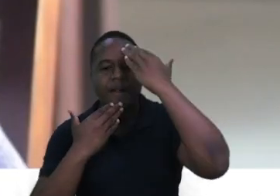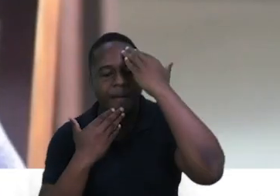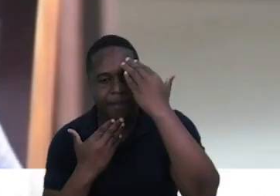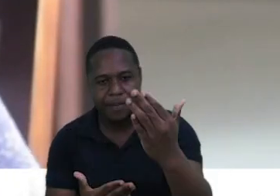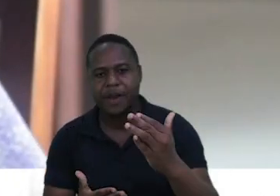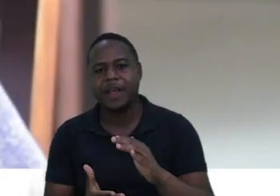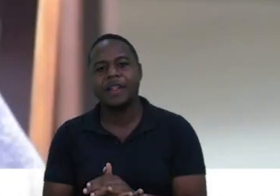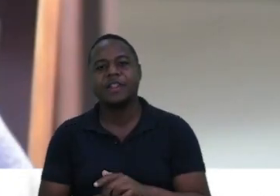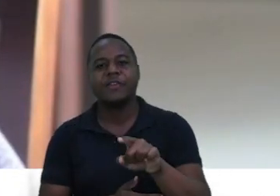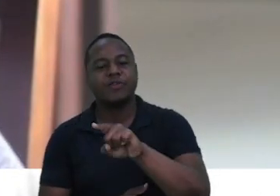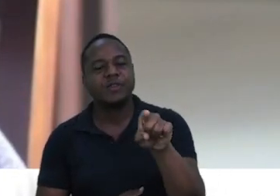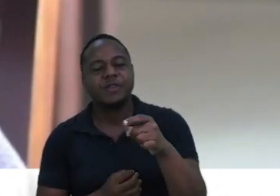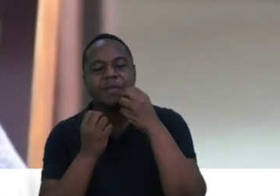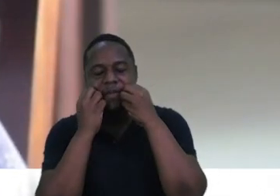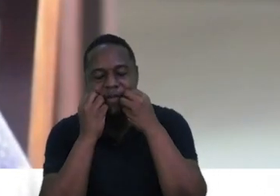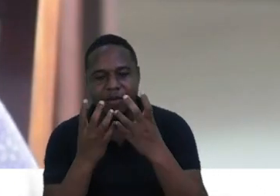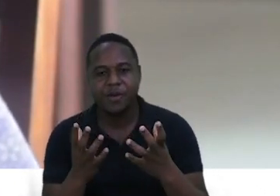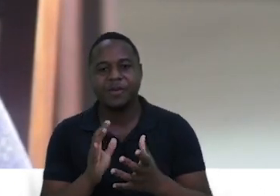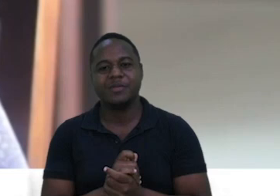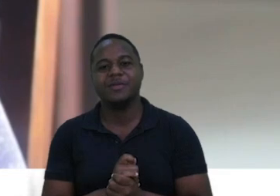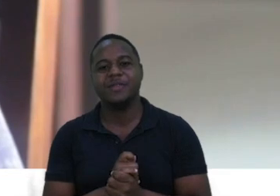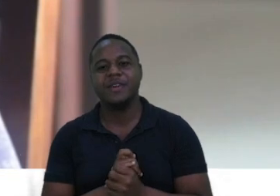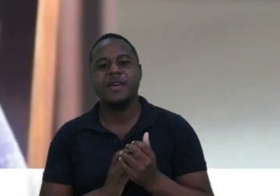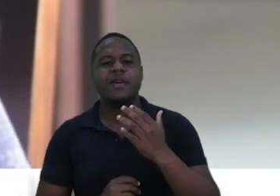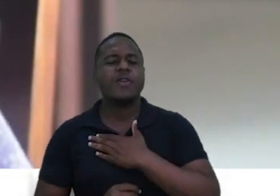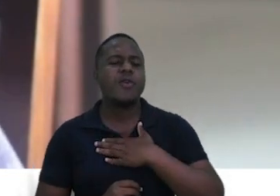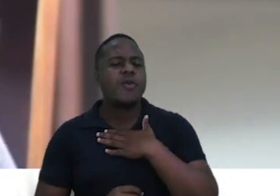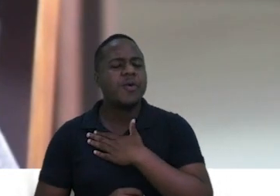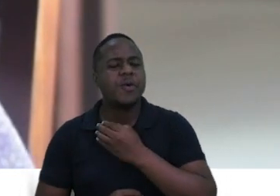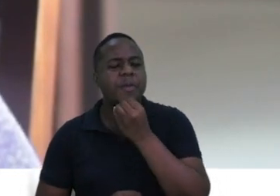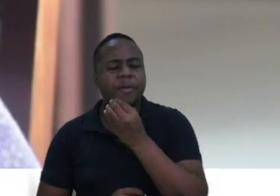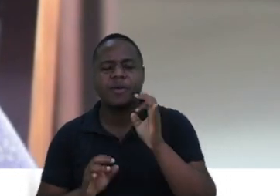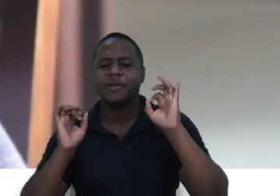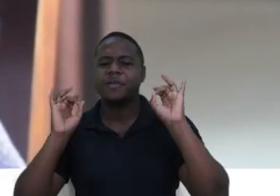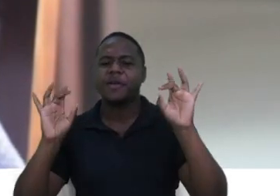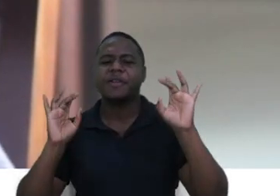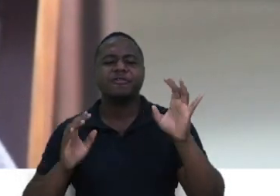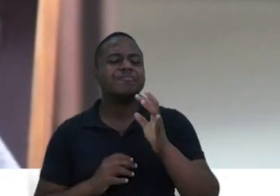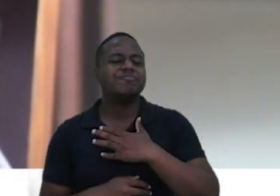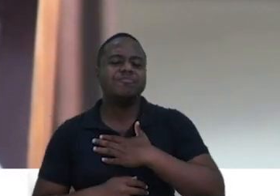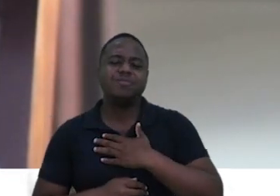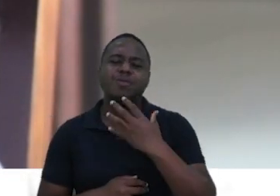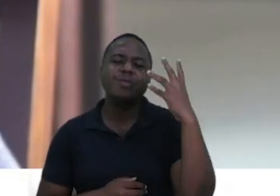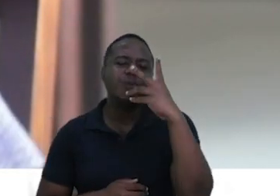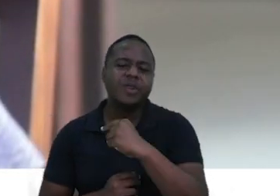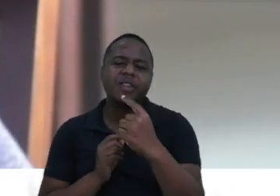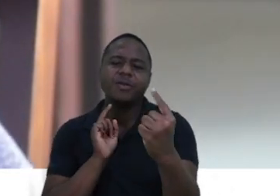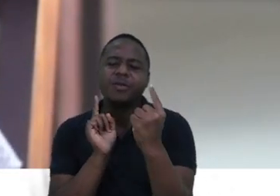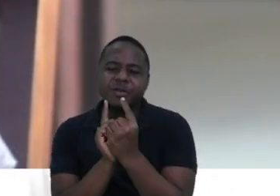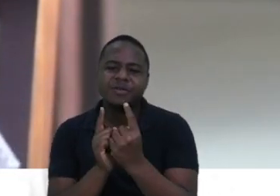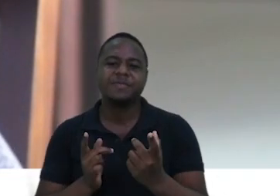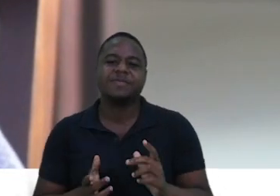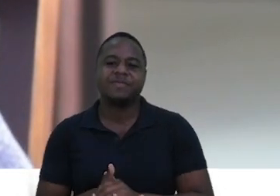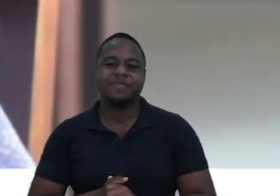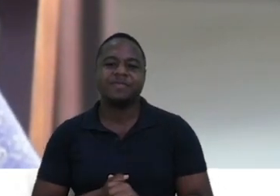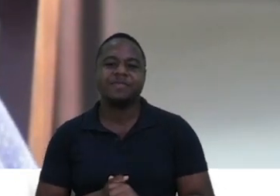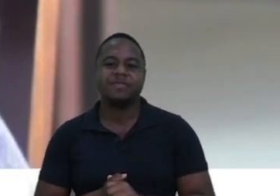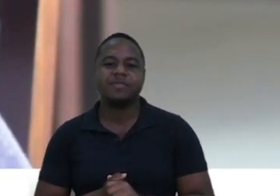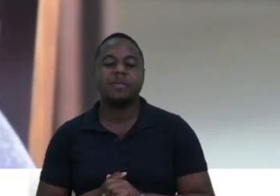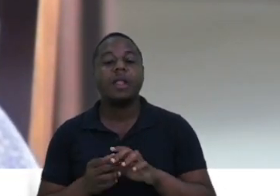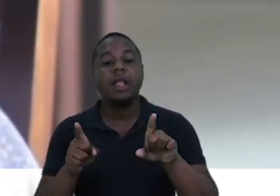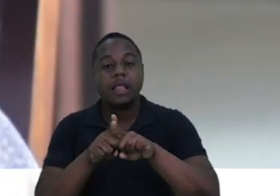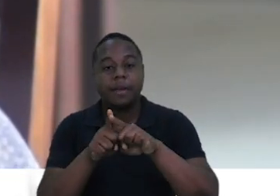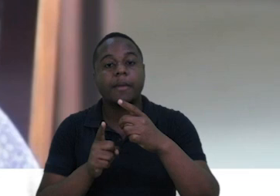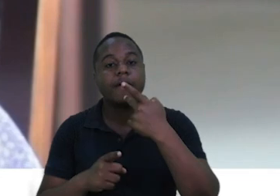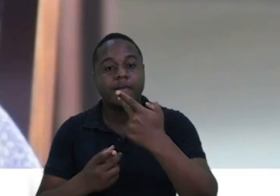vocês demais. É, foi um momento mais que especial. Foi lindo ter vocês aqui com a gente. Né? E dizer,